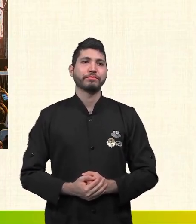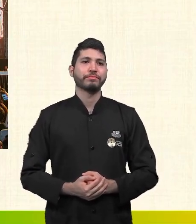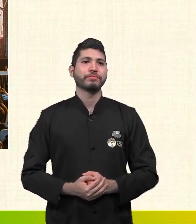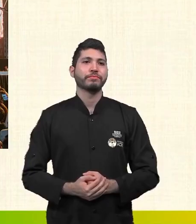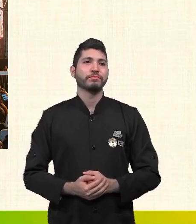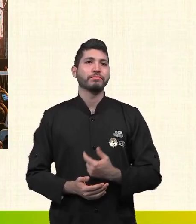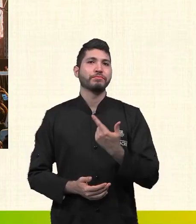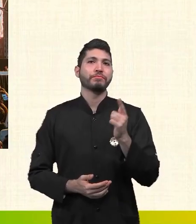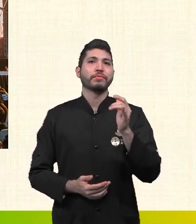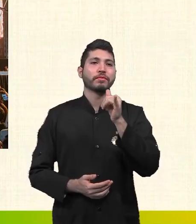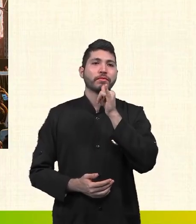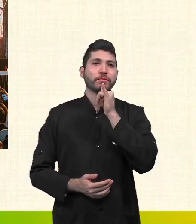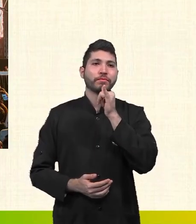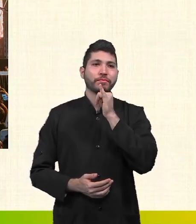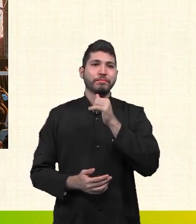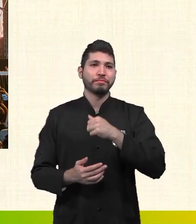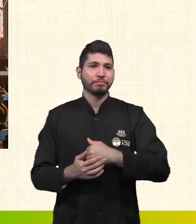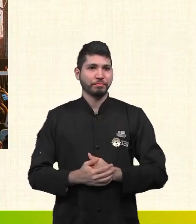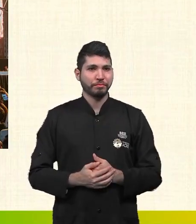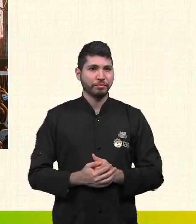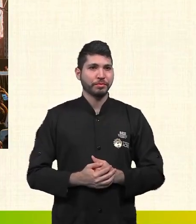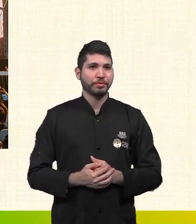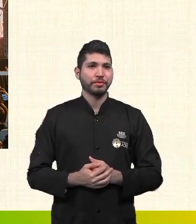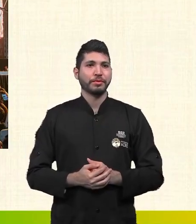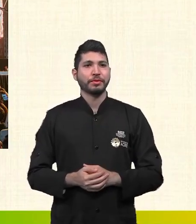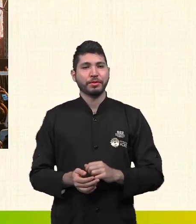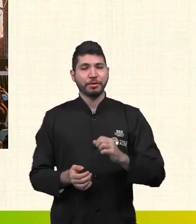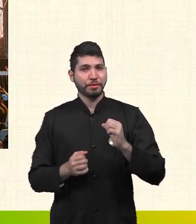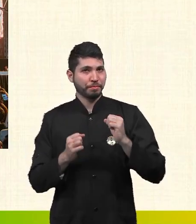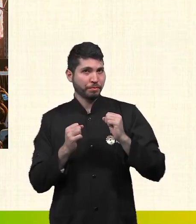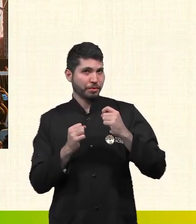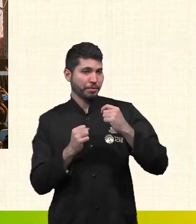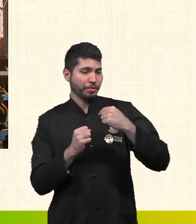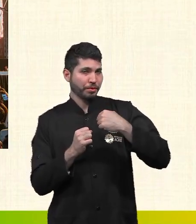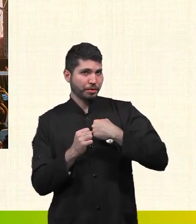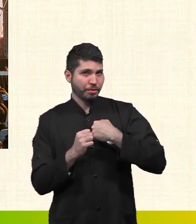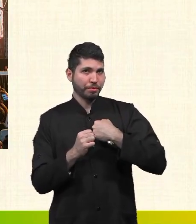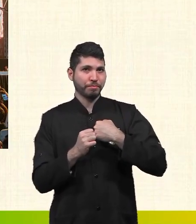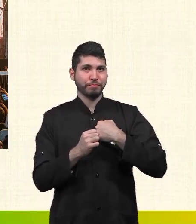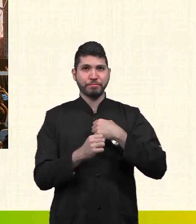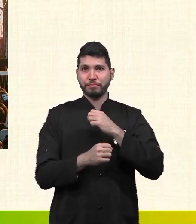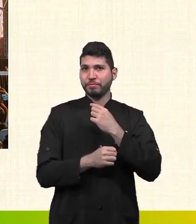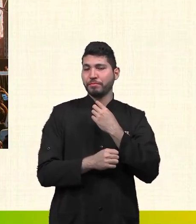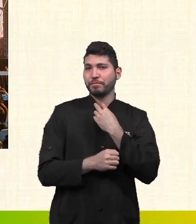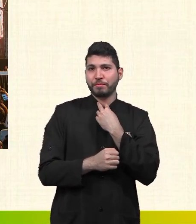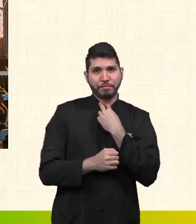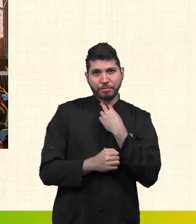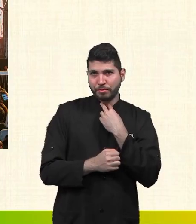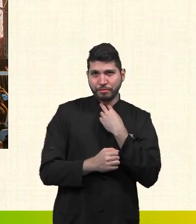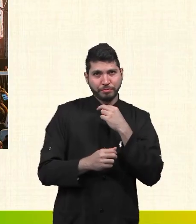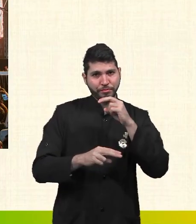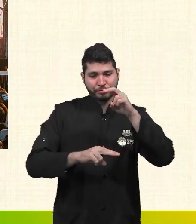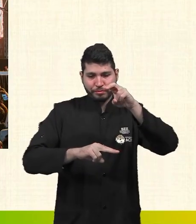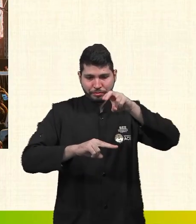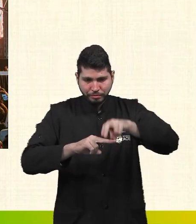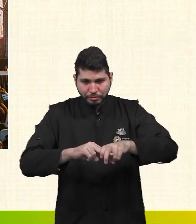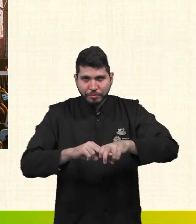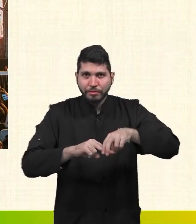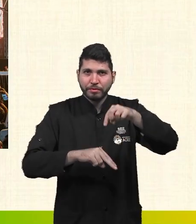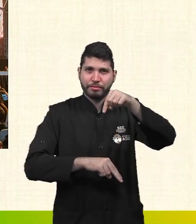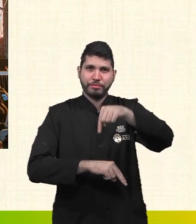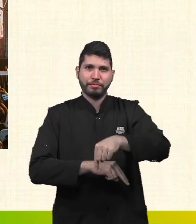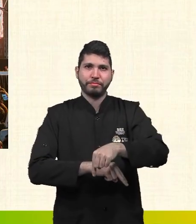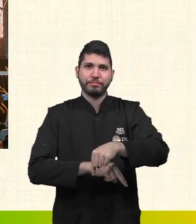exemplo, nós temos I may not sit here. Eu não devo me sentar aqui.